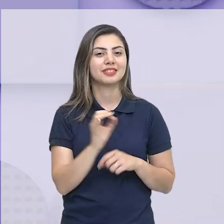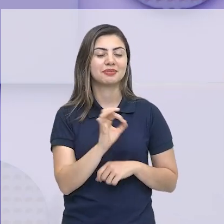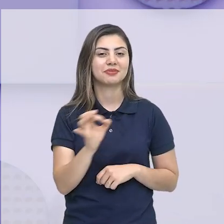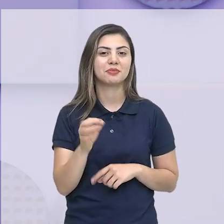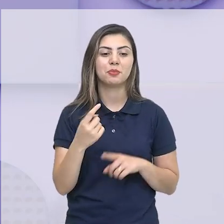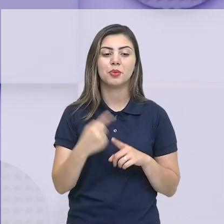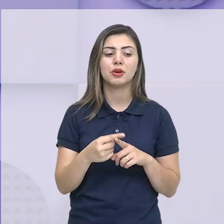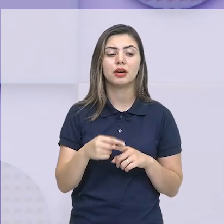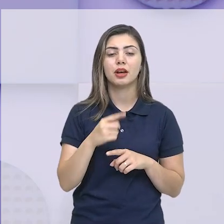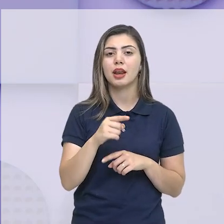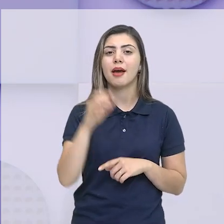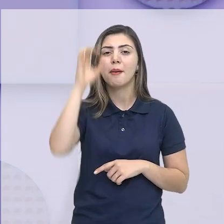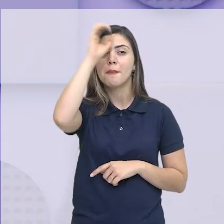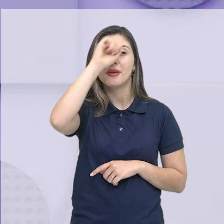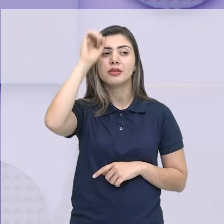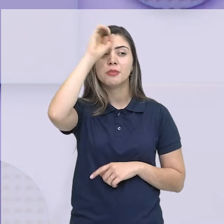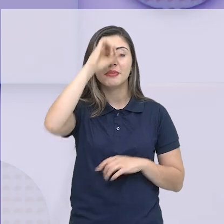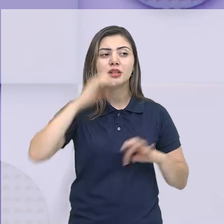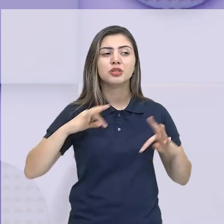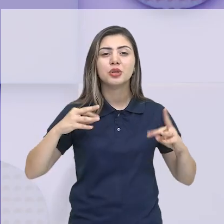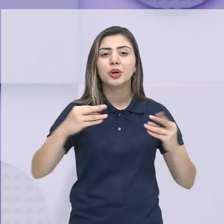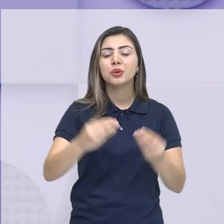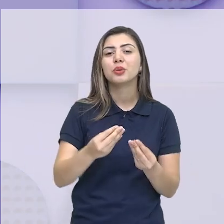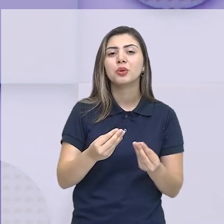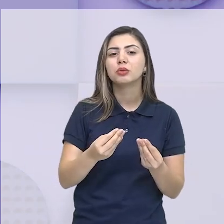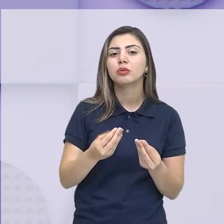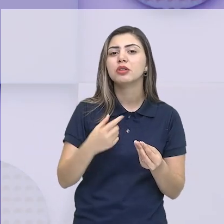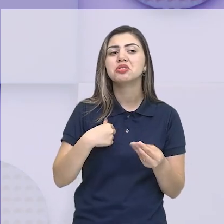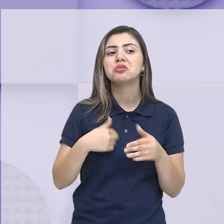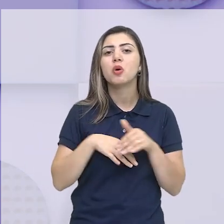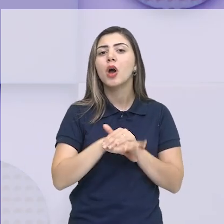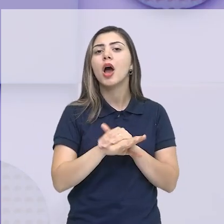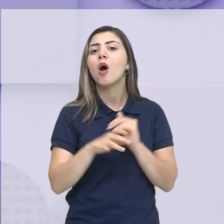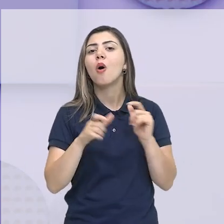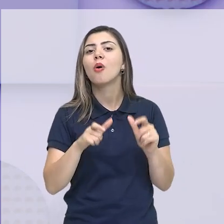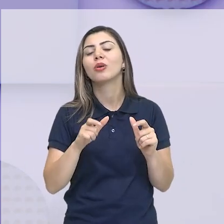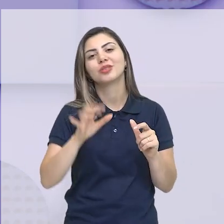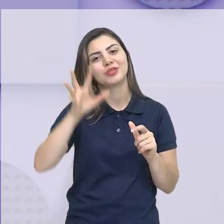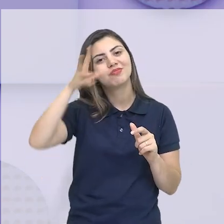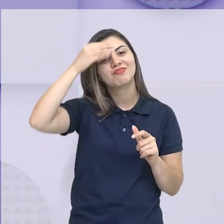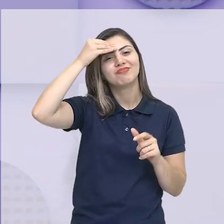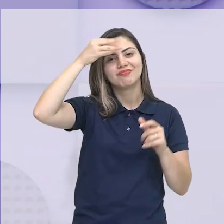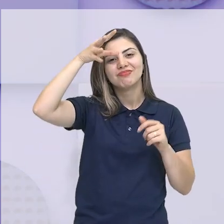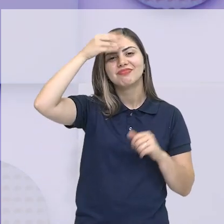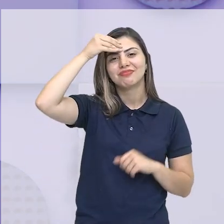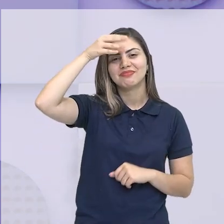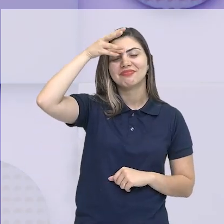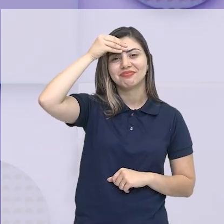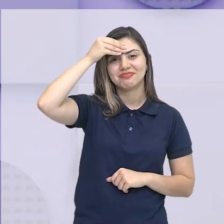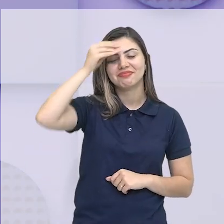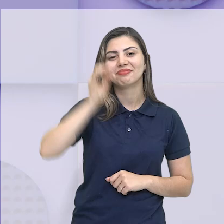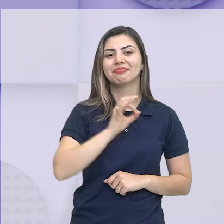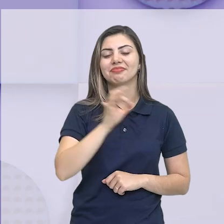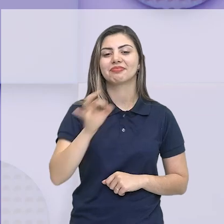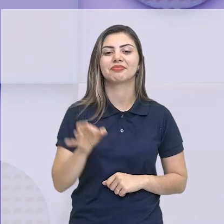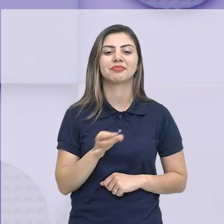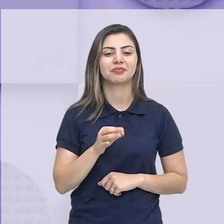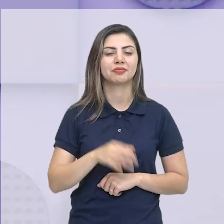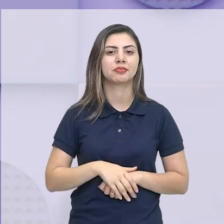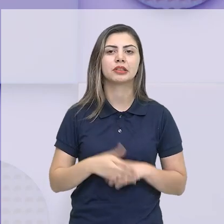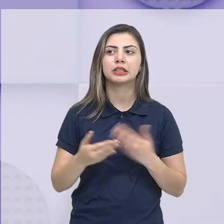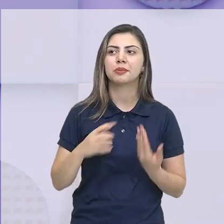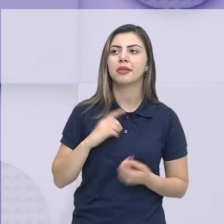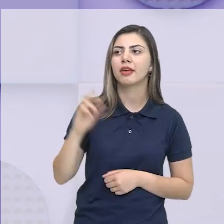arquivo, é o subsídio que vai, de certa forma, estar por trás de todas